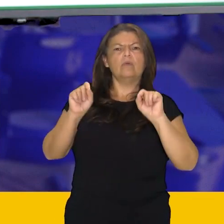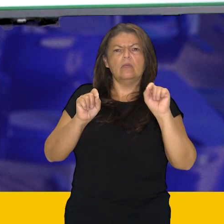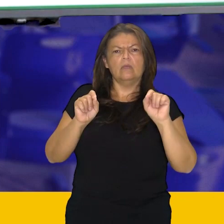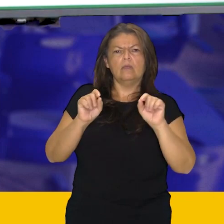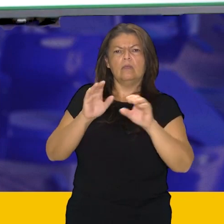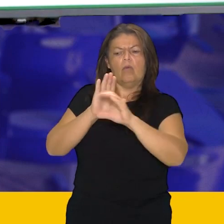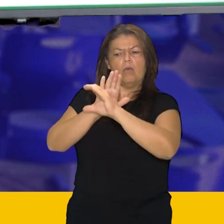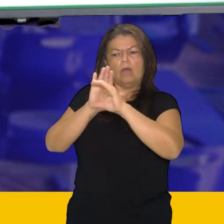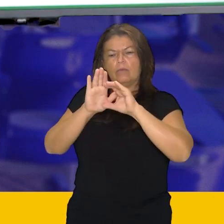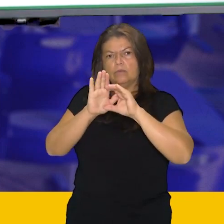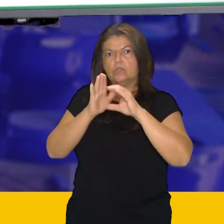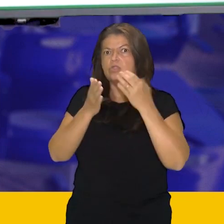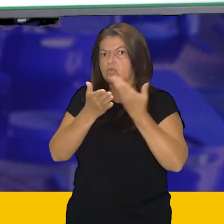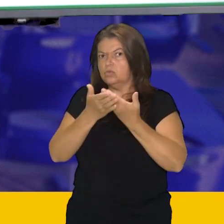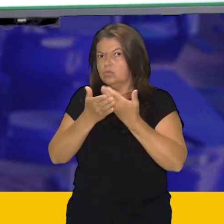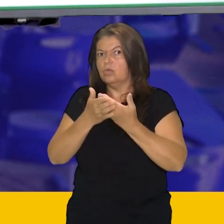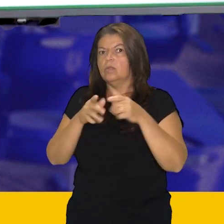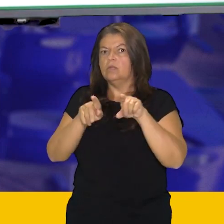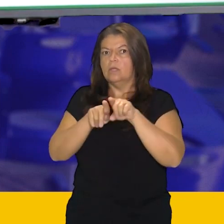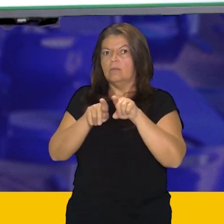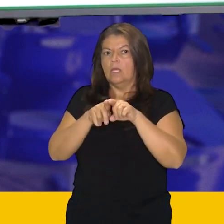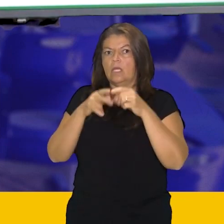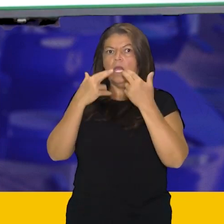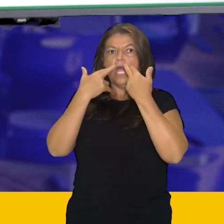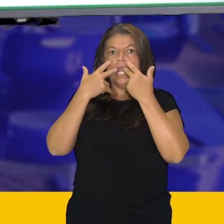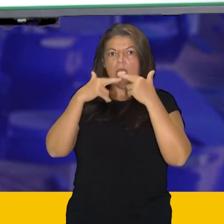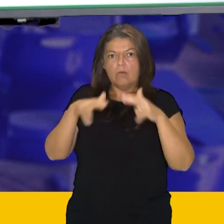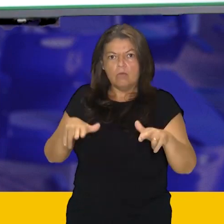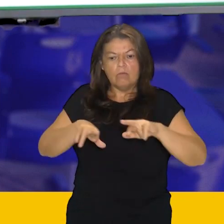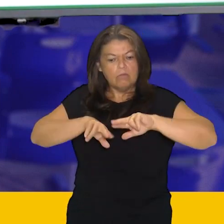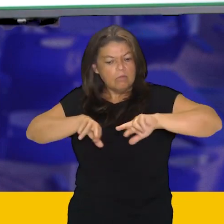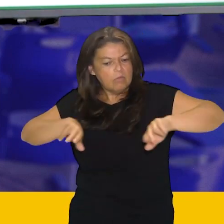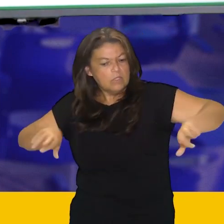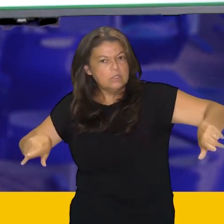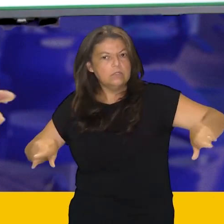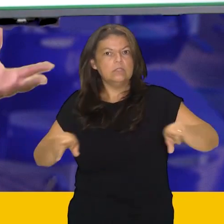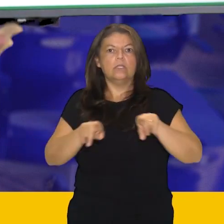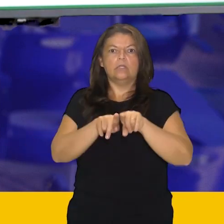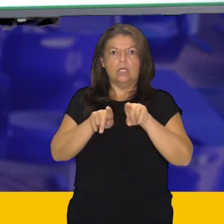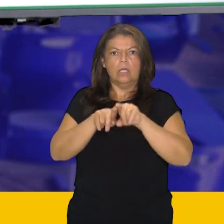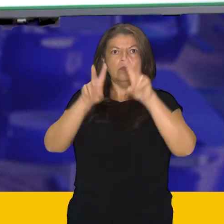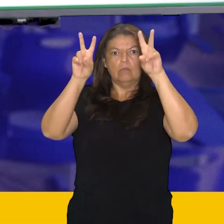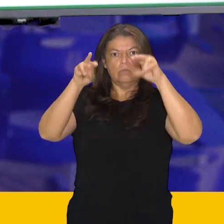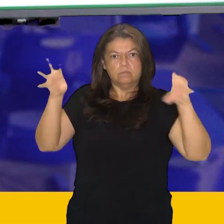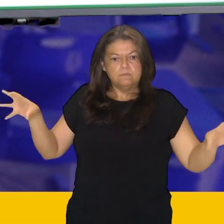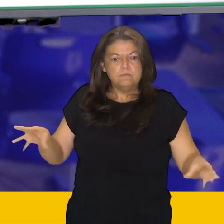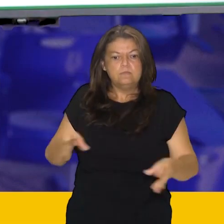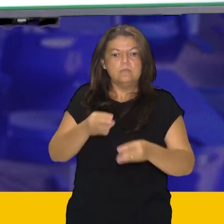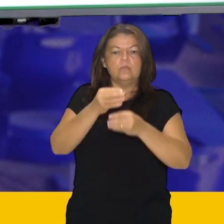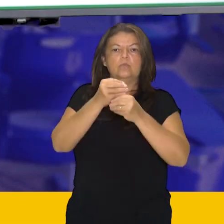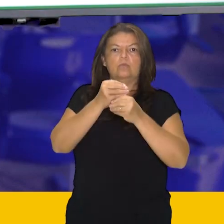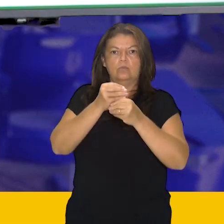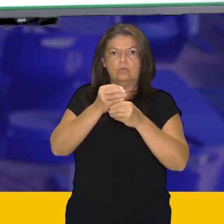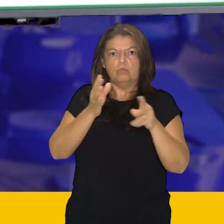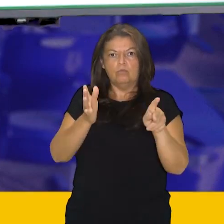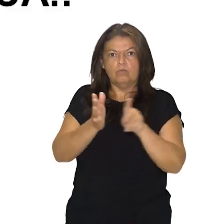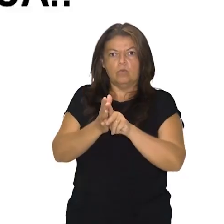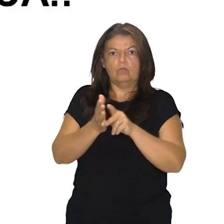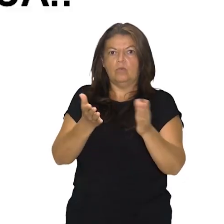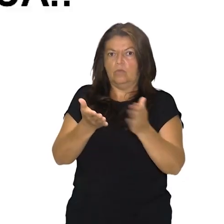vocês estudaram sobre variação linguística. Então, todos esses assuntos estão conectados nessa proposta, tá